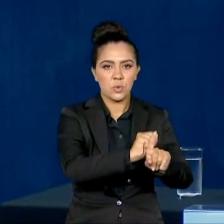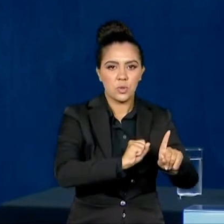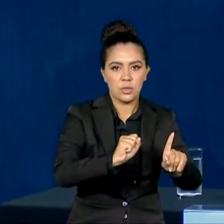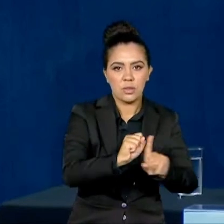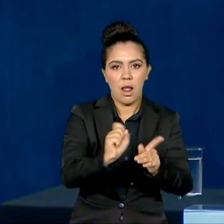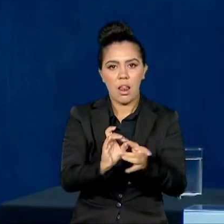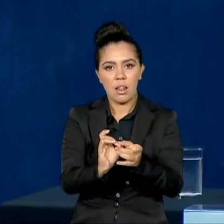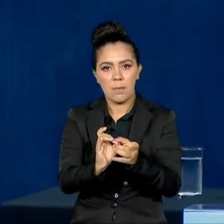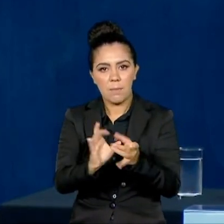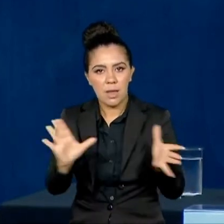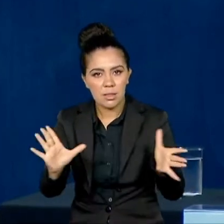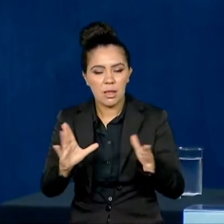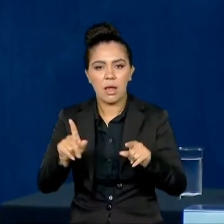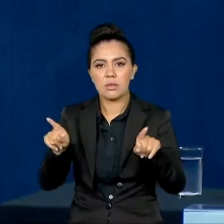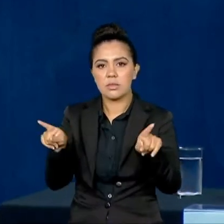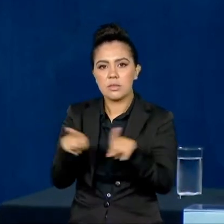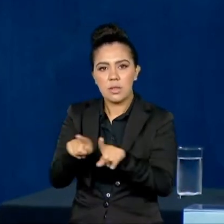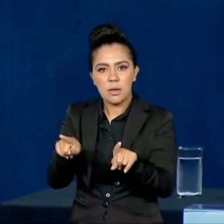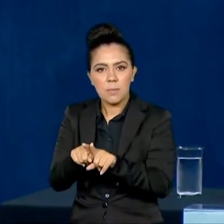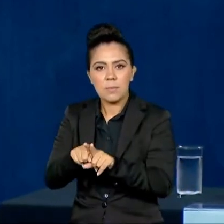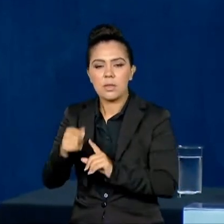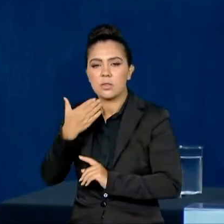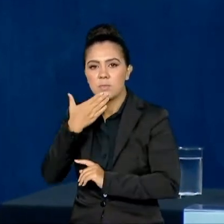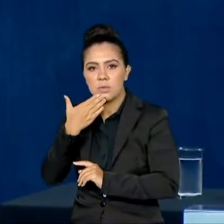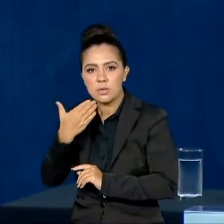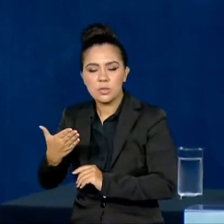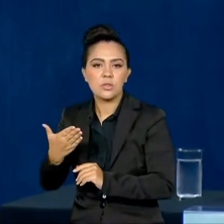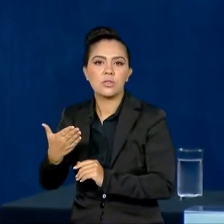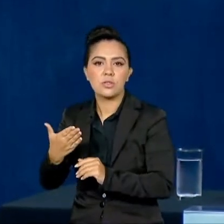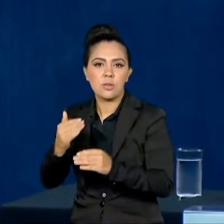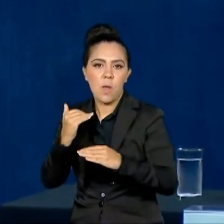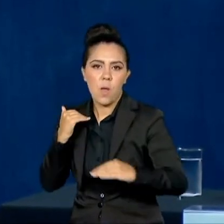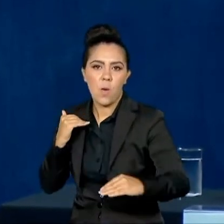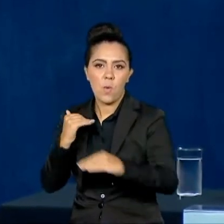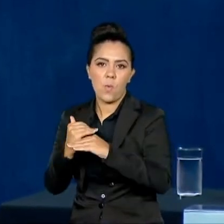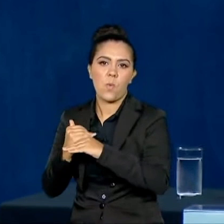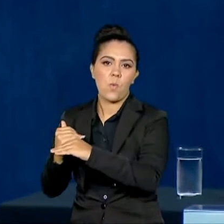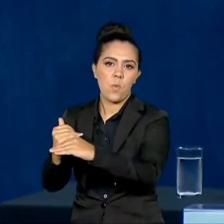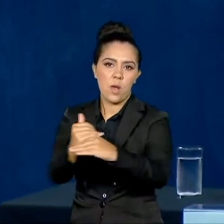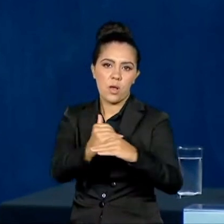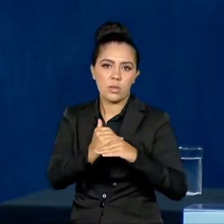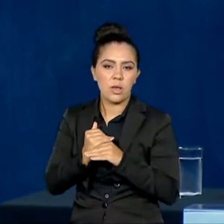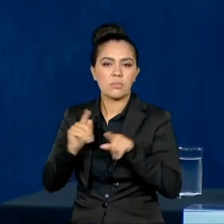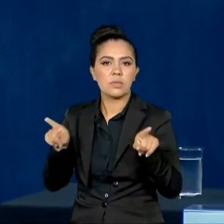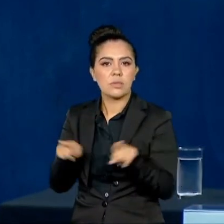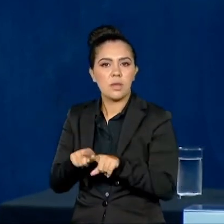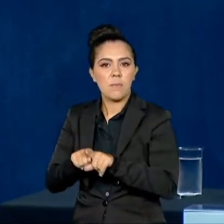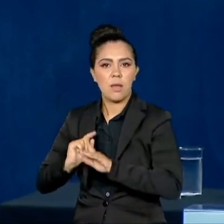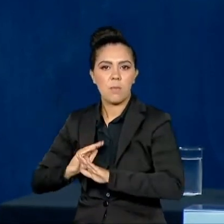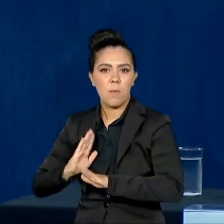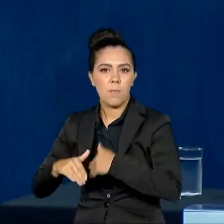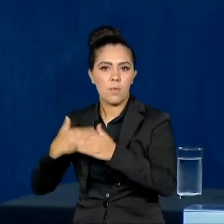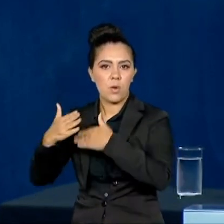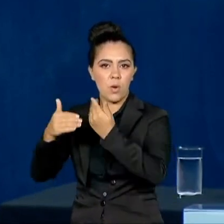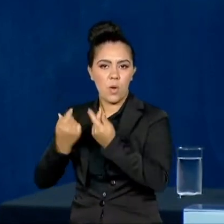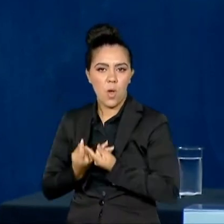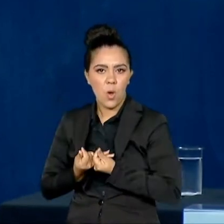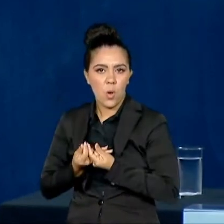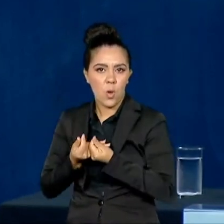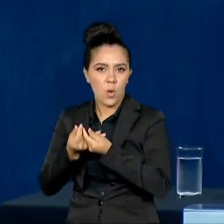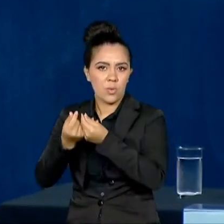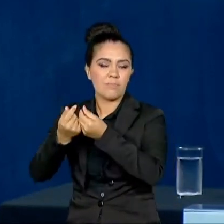liberdades públicas, da peleja em prol da igualdade e do progresso econômico